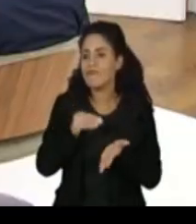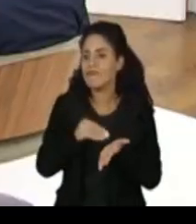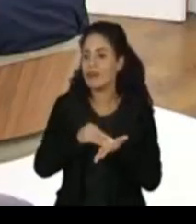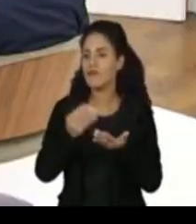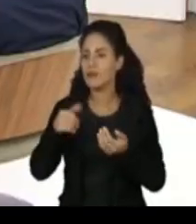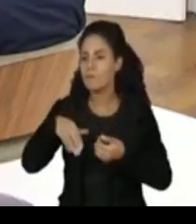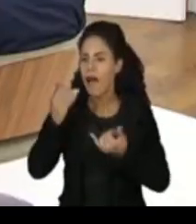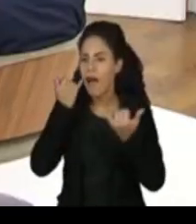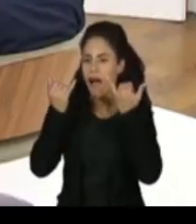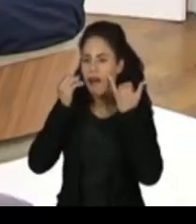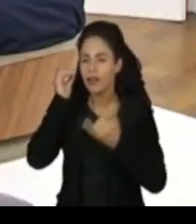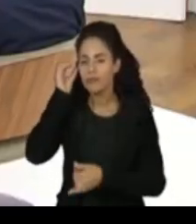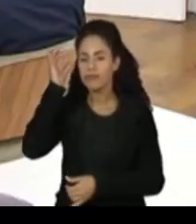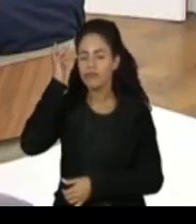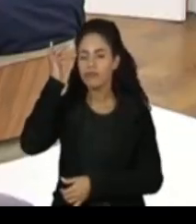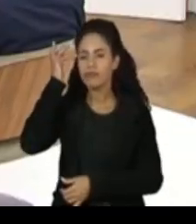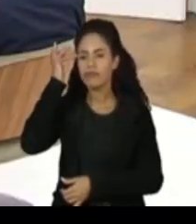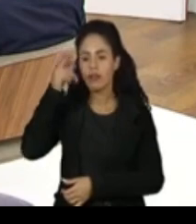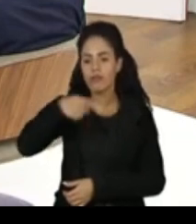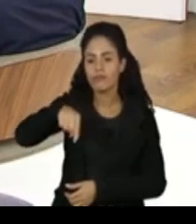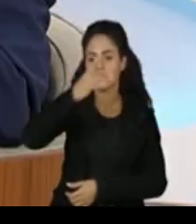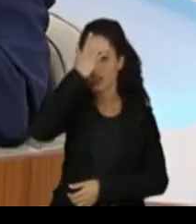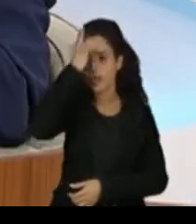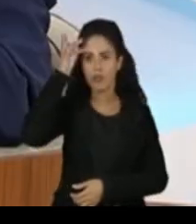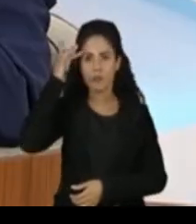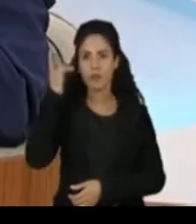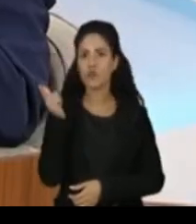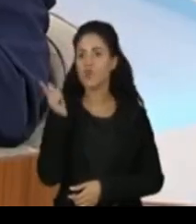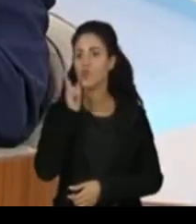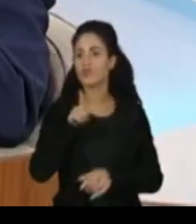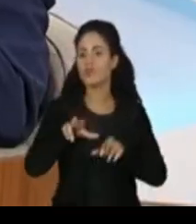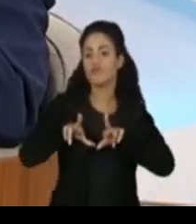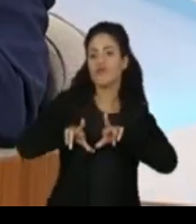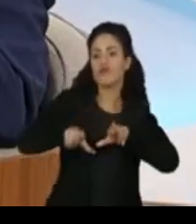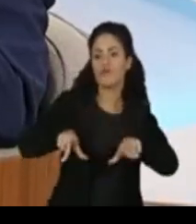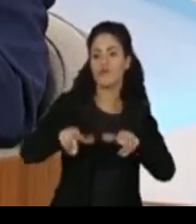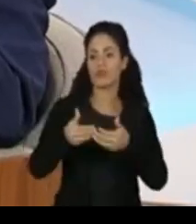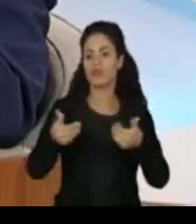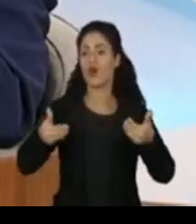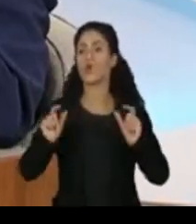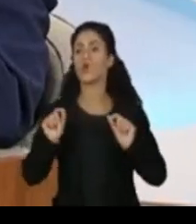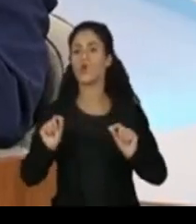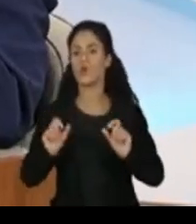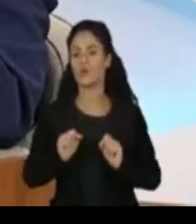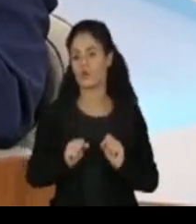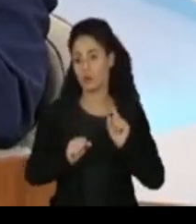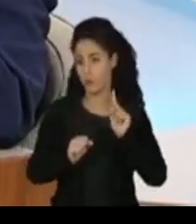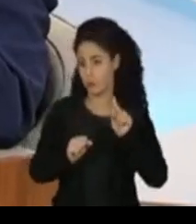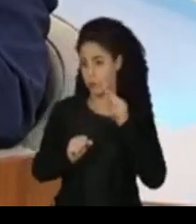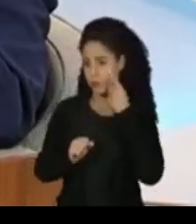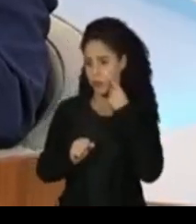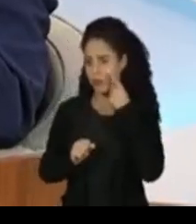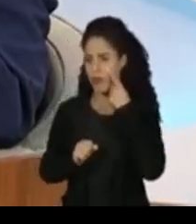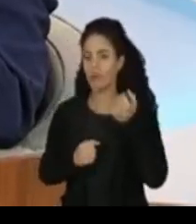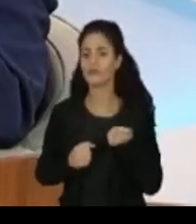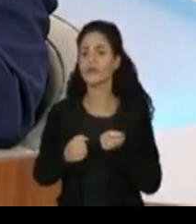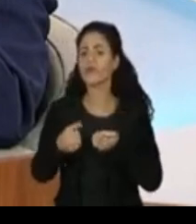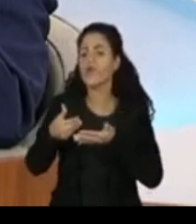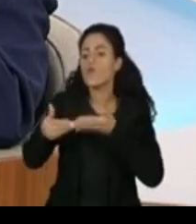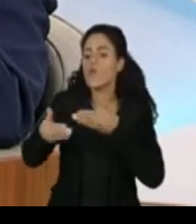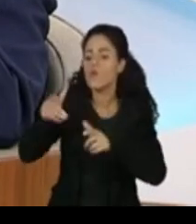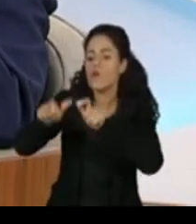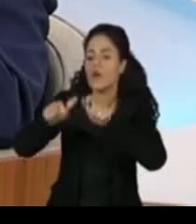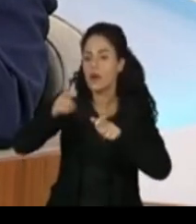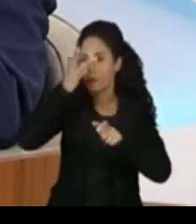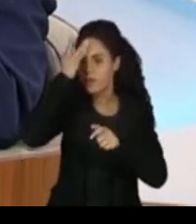que as pessoas ainda não conseguiram fazer uma distinção muito importante que é qualquer pessoa